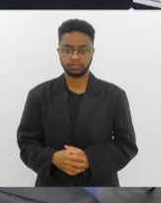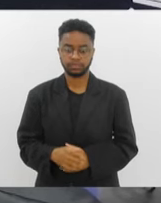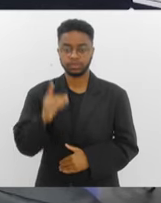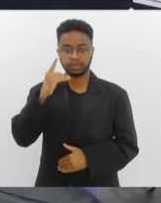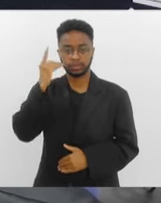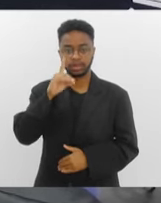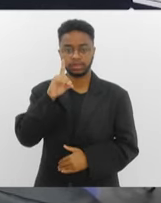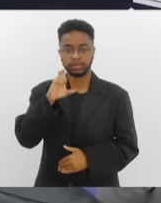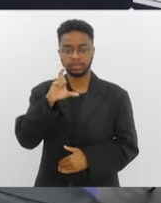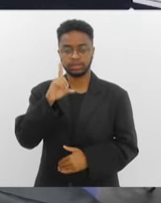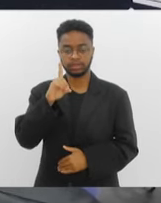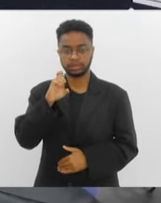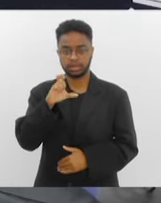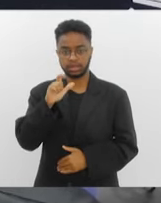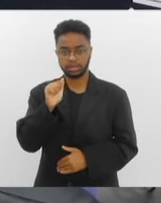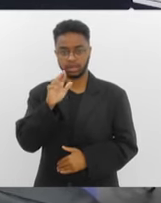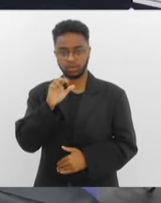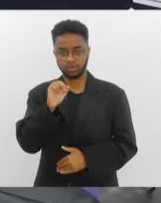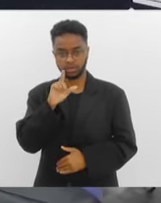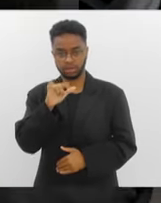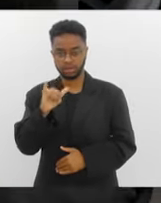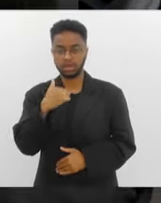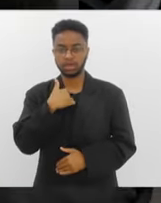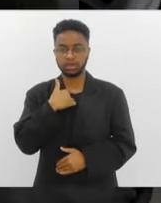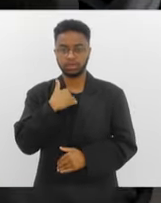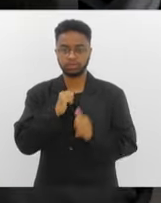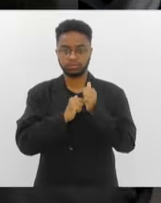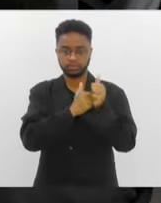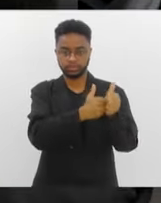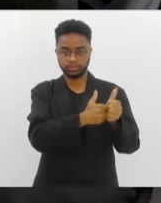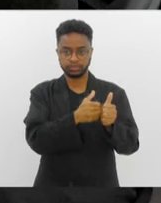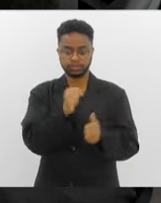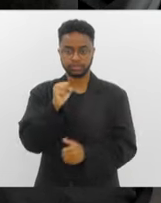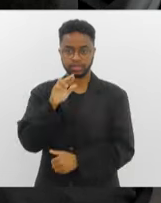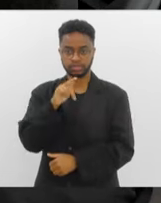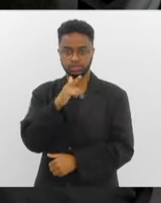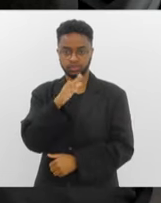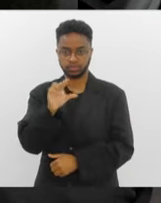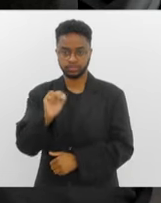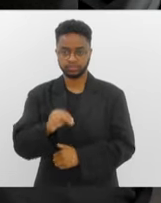deputado Delaroli. Bom dia a todos. Eu acompanho o relator, doutor Serginho.